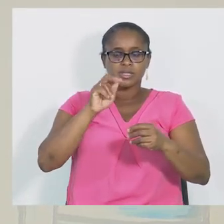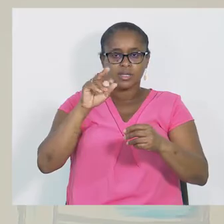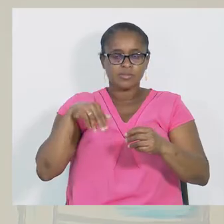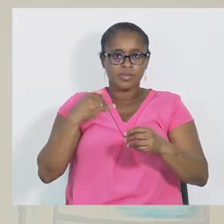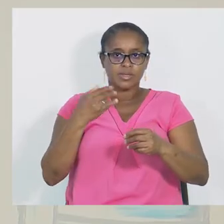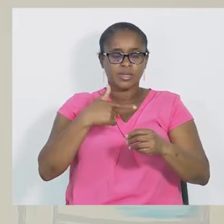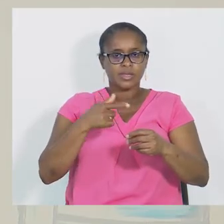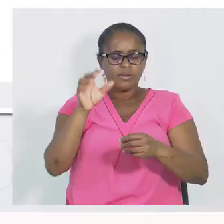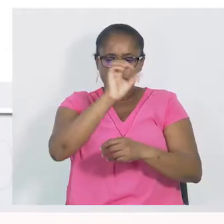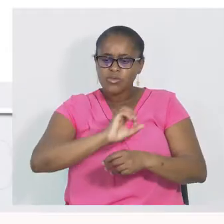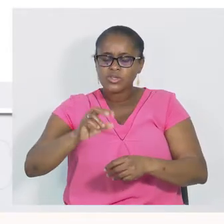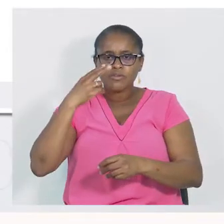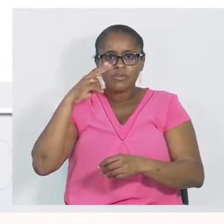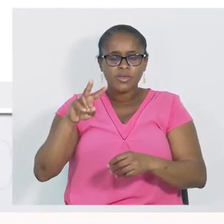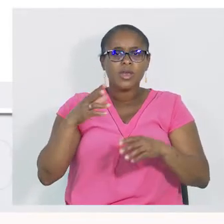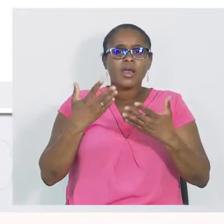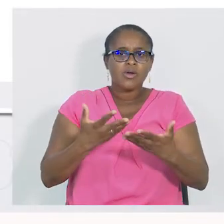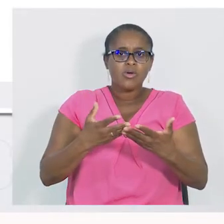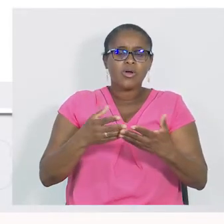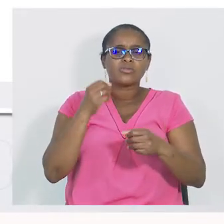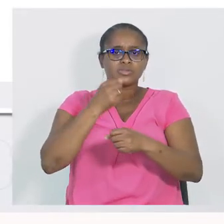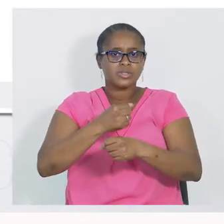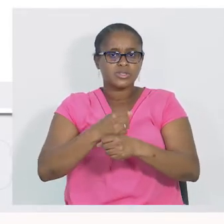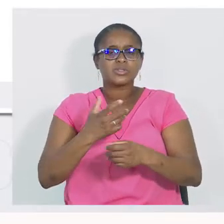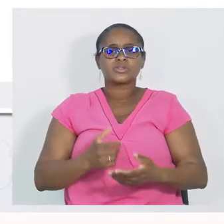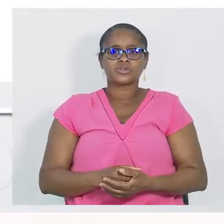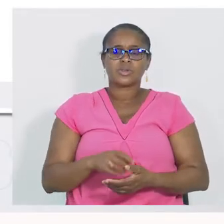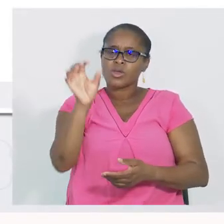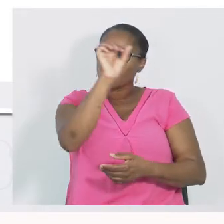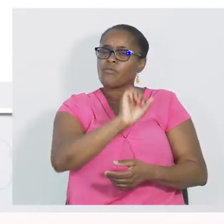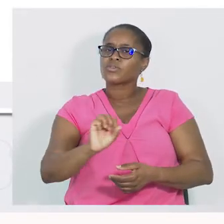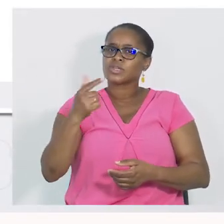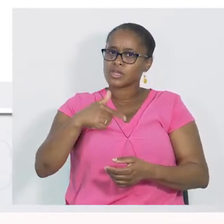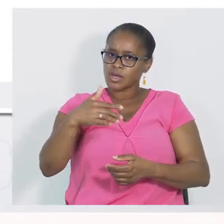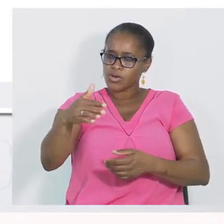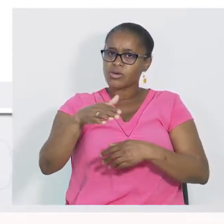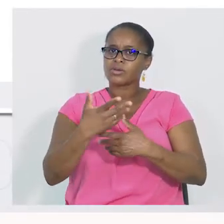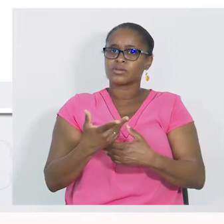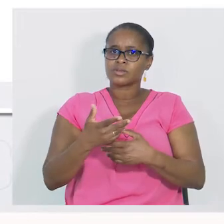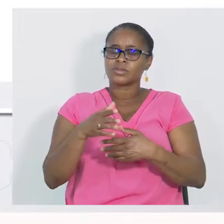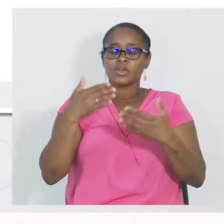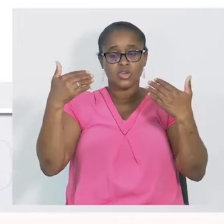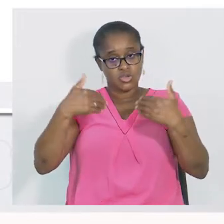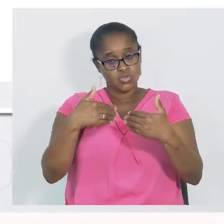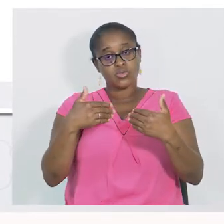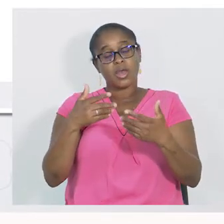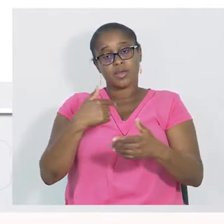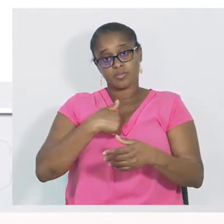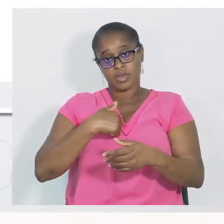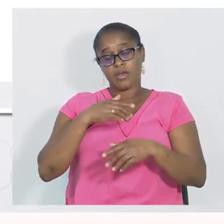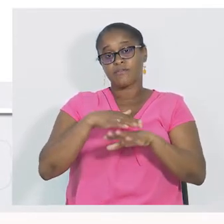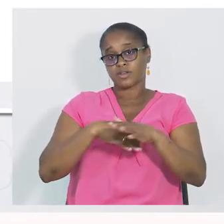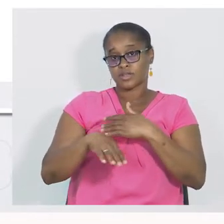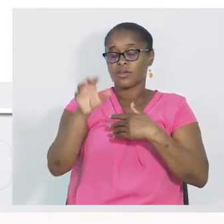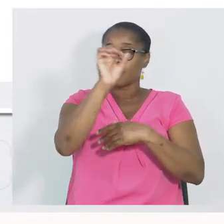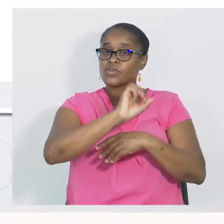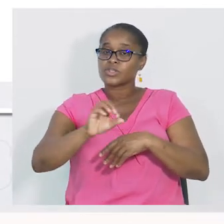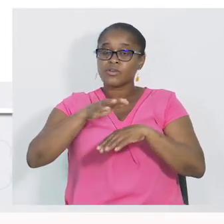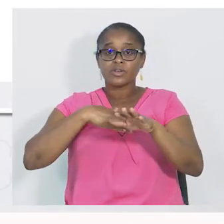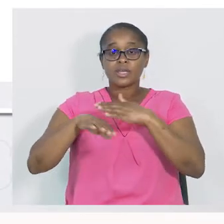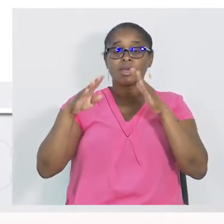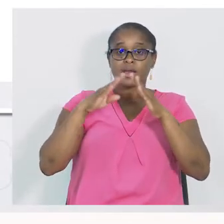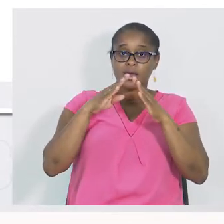história que é um nome, que vem logo depois do determinante demonstrativo. O determinante sempre vem antes do nome,